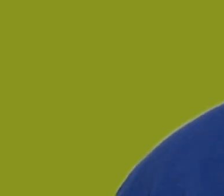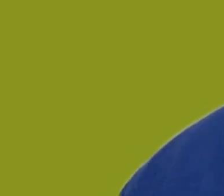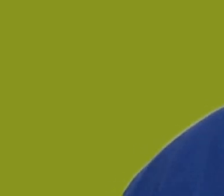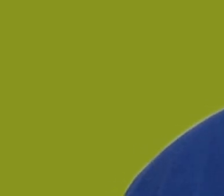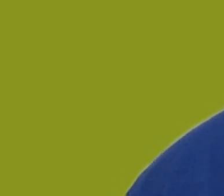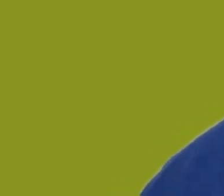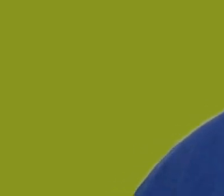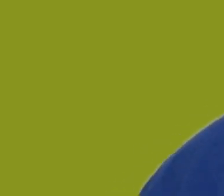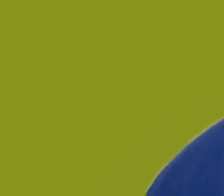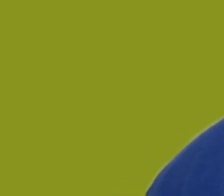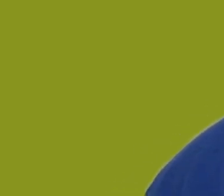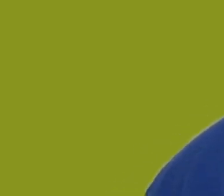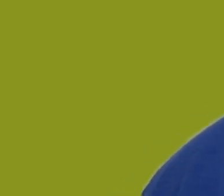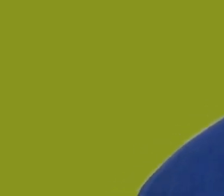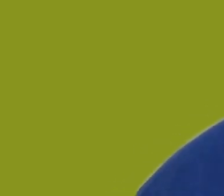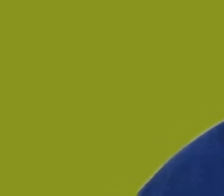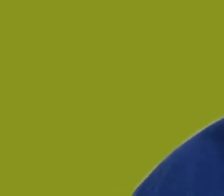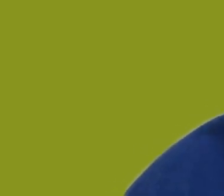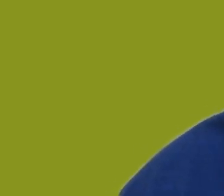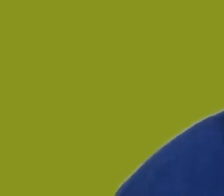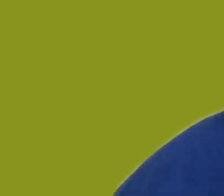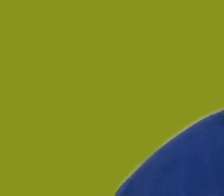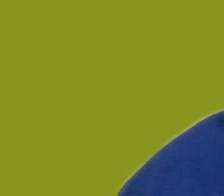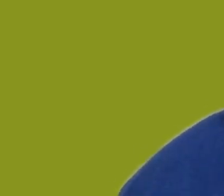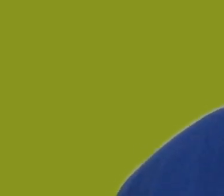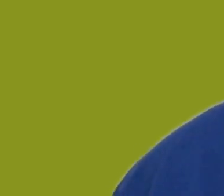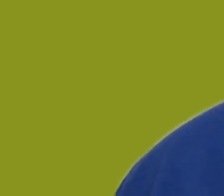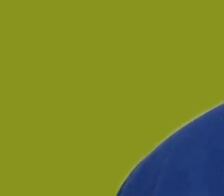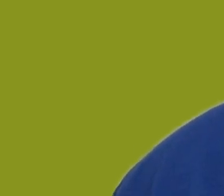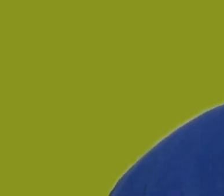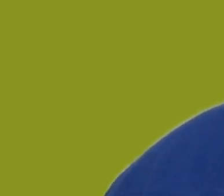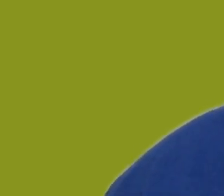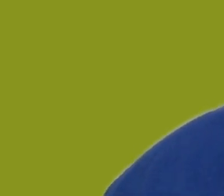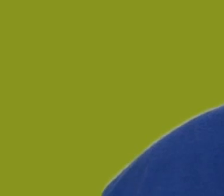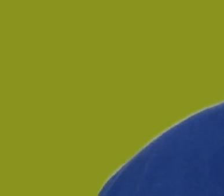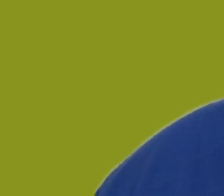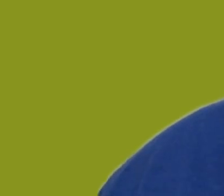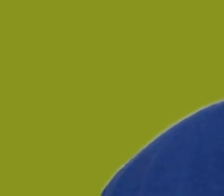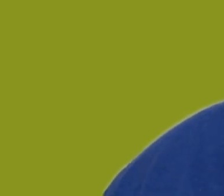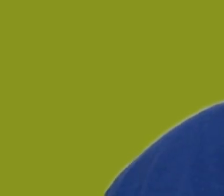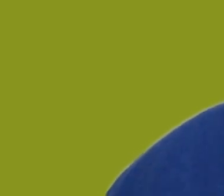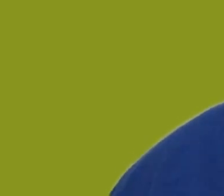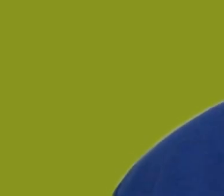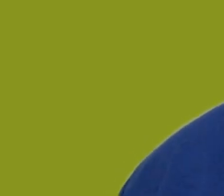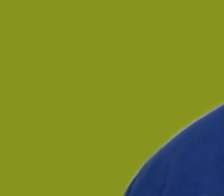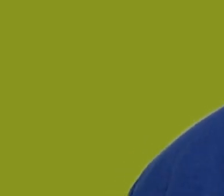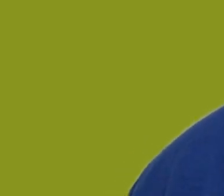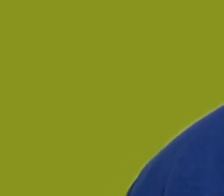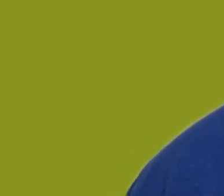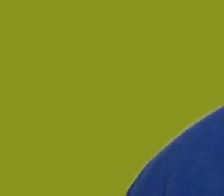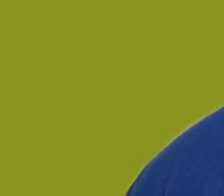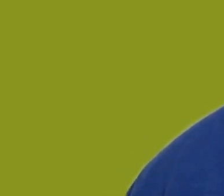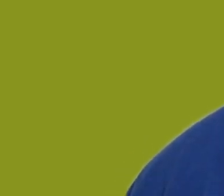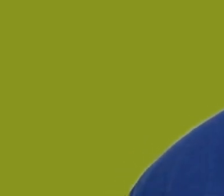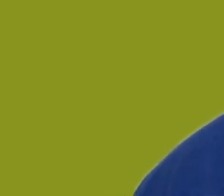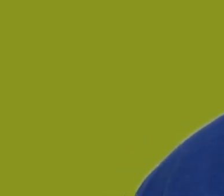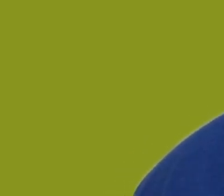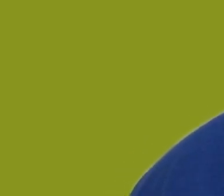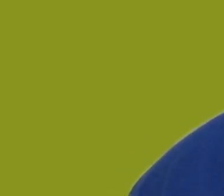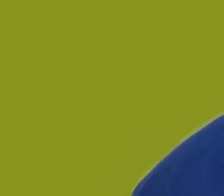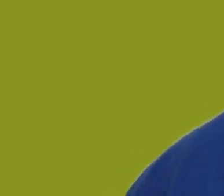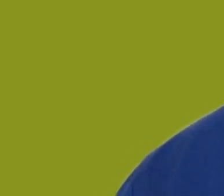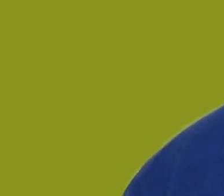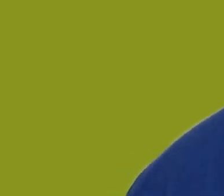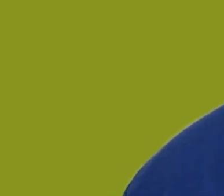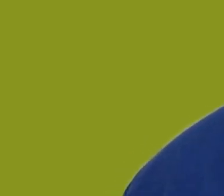Paz, Senhor, queridos, que Deus te abençoe em nome do Senhor Jesus. Seja bem-vindo aqui ao canal Novo. E eu já desafio você nesse momento. Se você aí gosta do Pastor Cláudio, tem